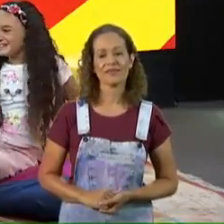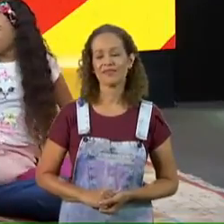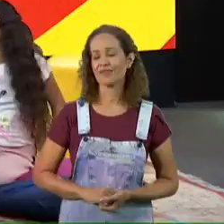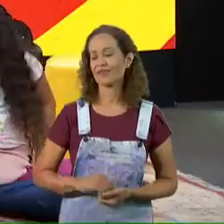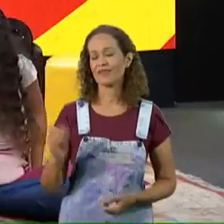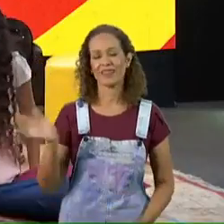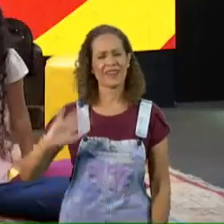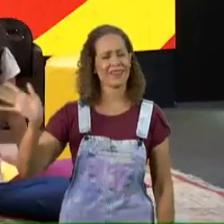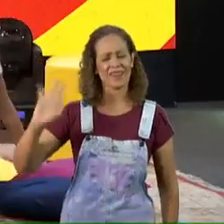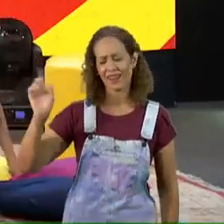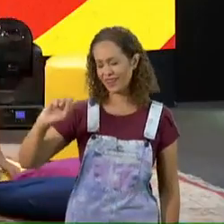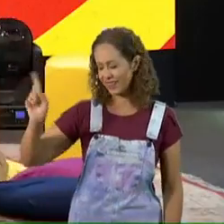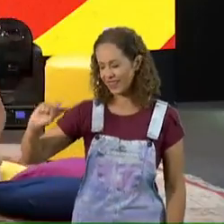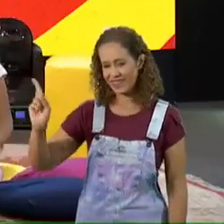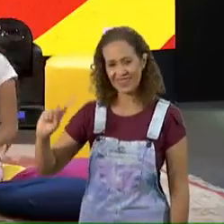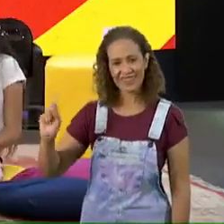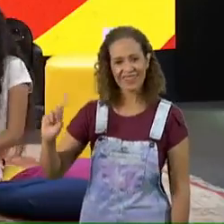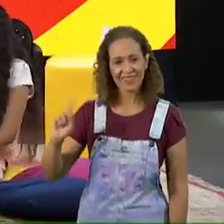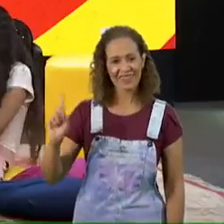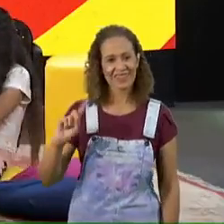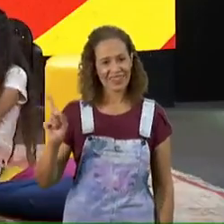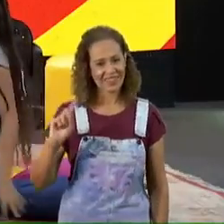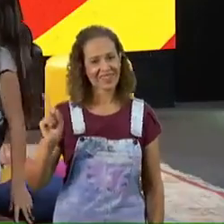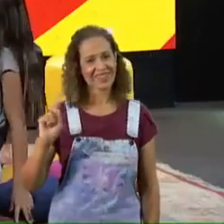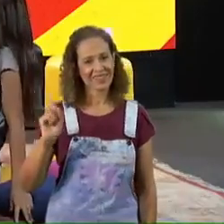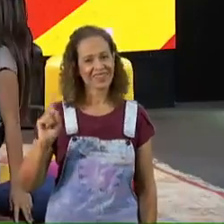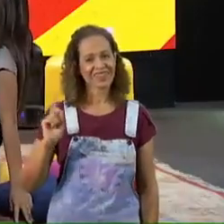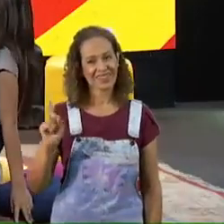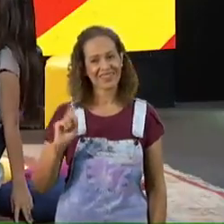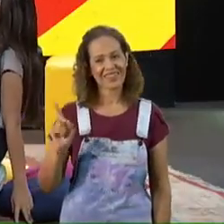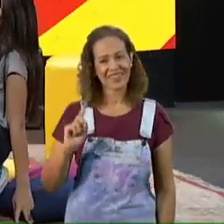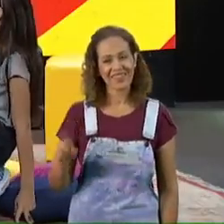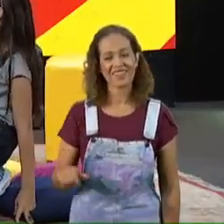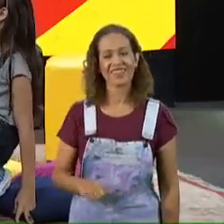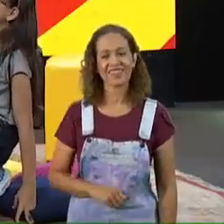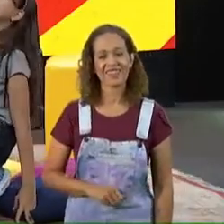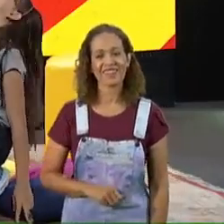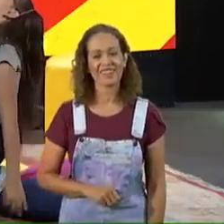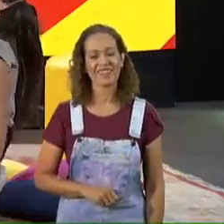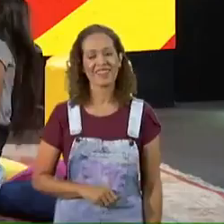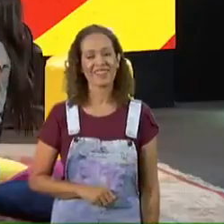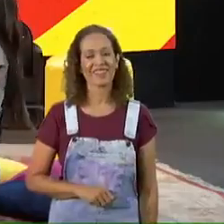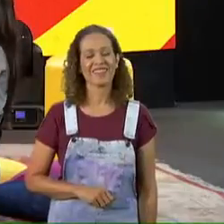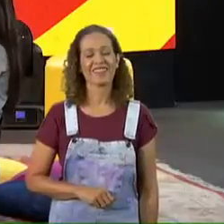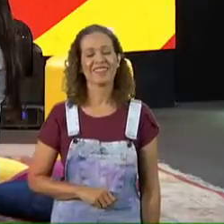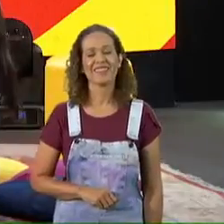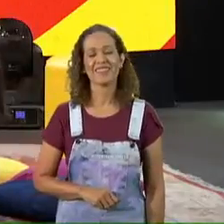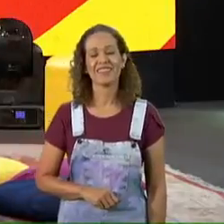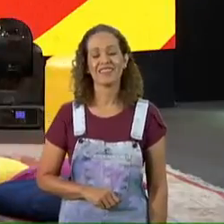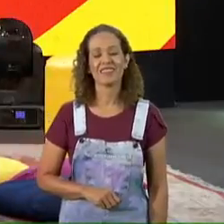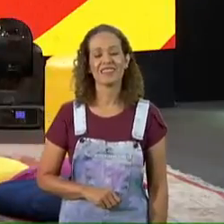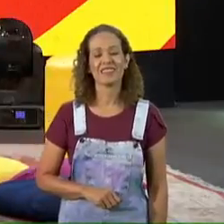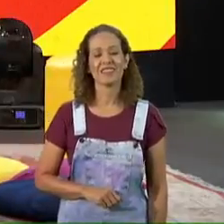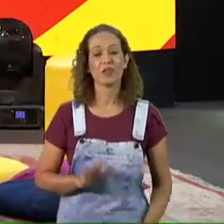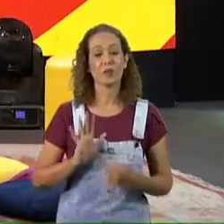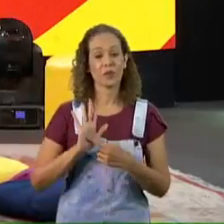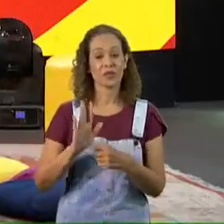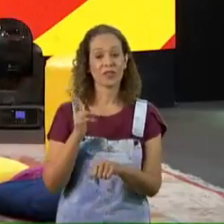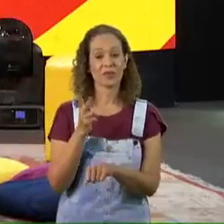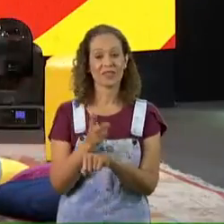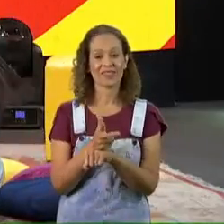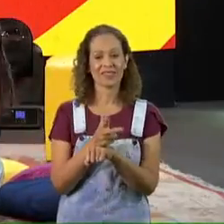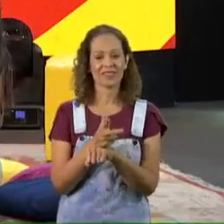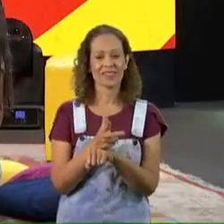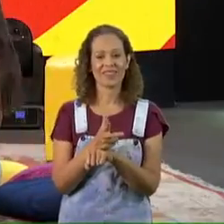Ah, não! Okay. Vai lá. Não, vai sim. O quê? Okay. Imite um... Vai cá, mostra lá pra câmera.